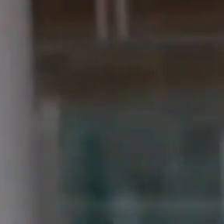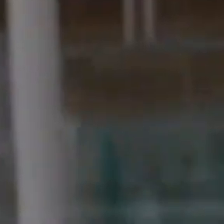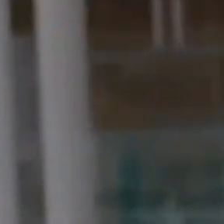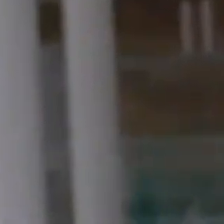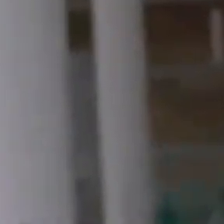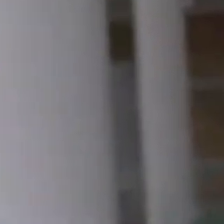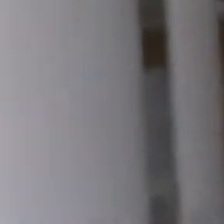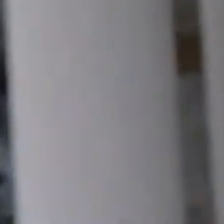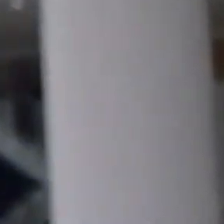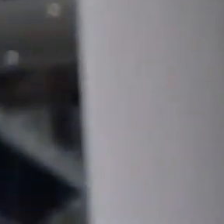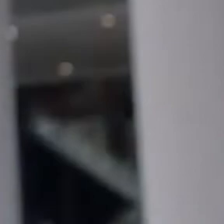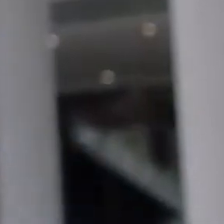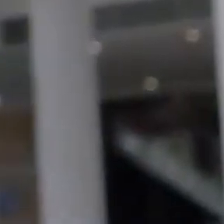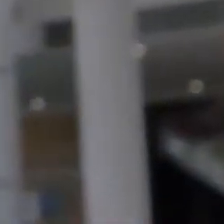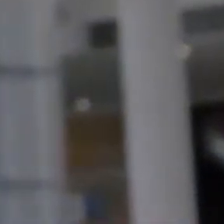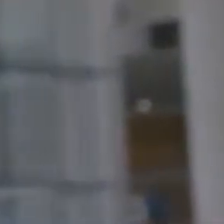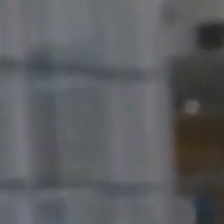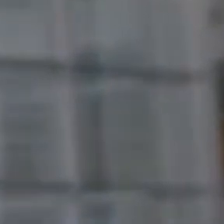aí